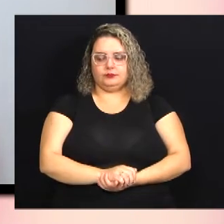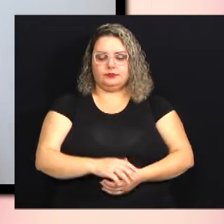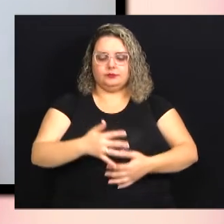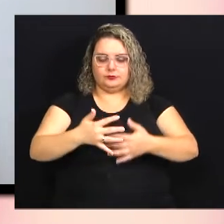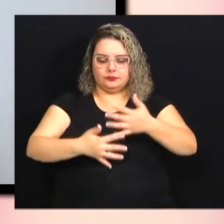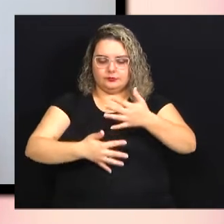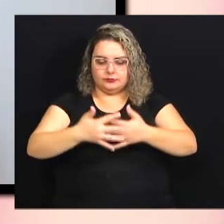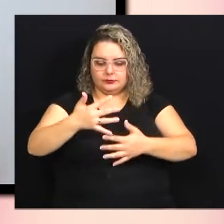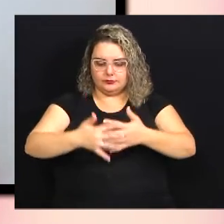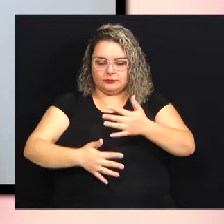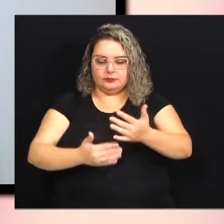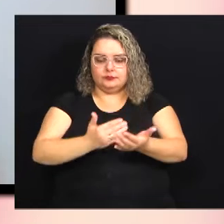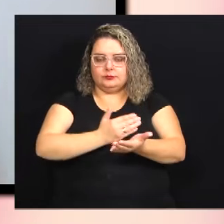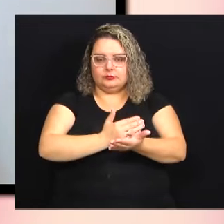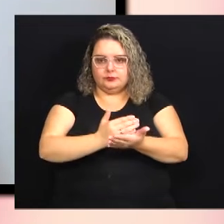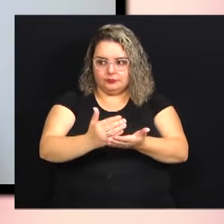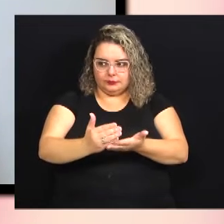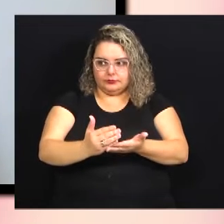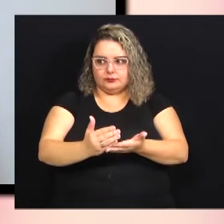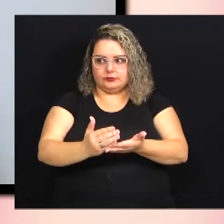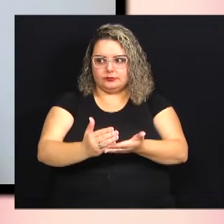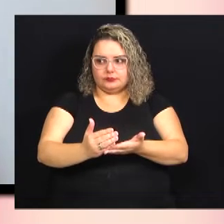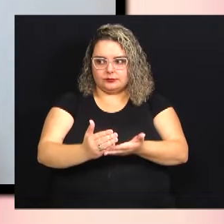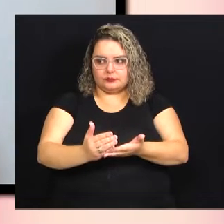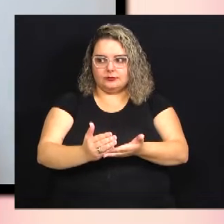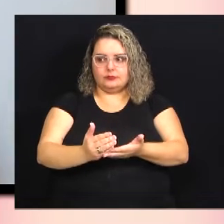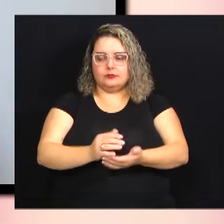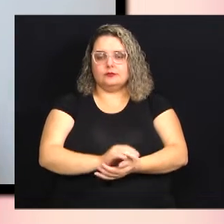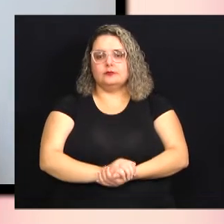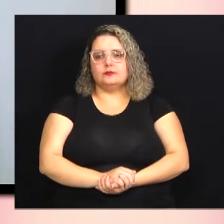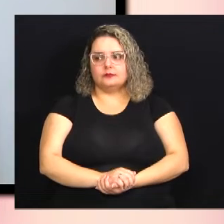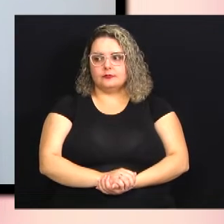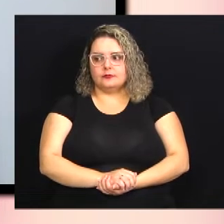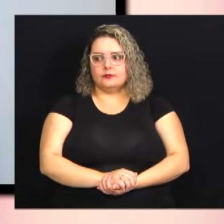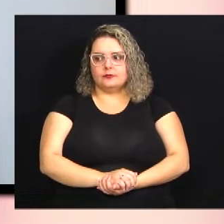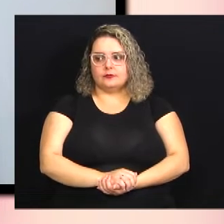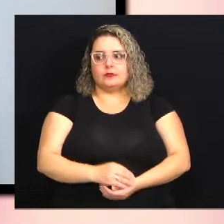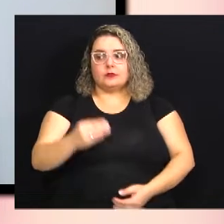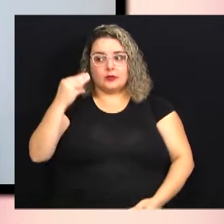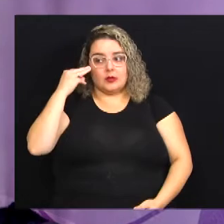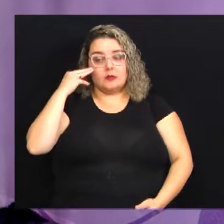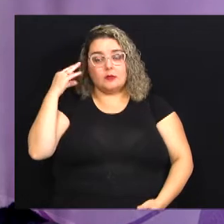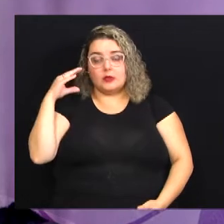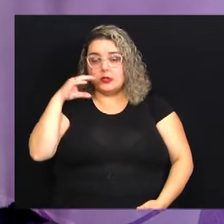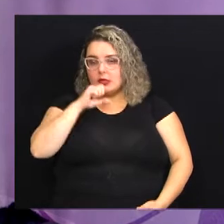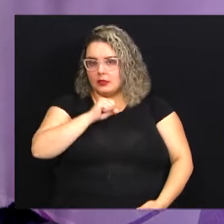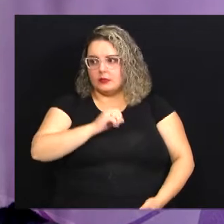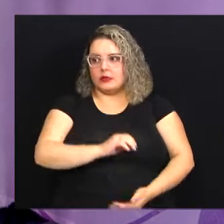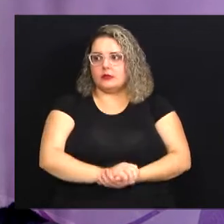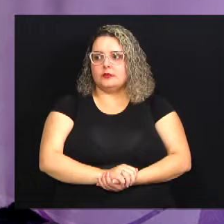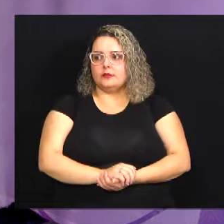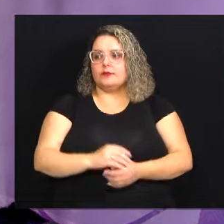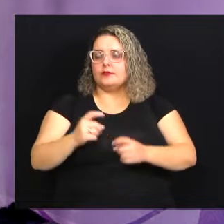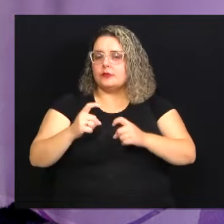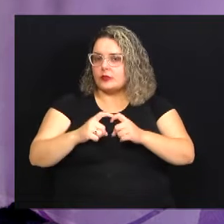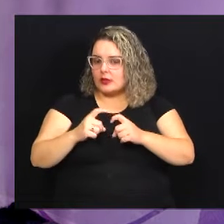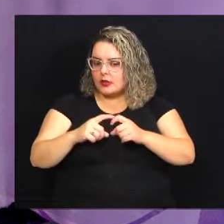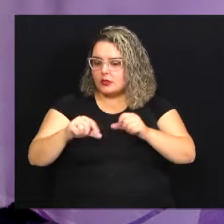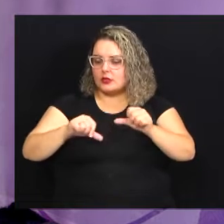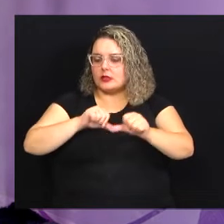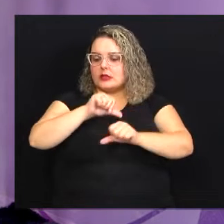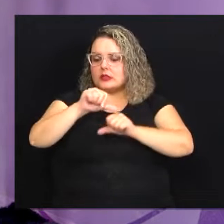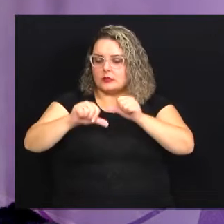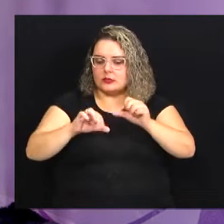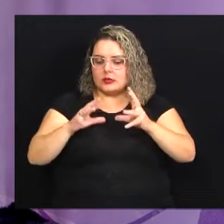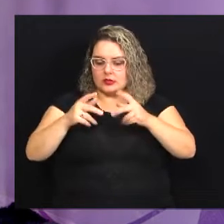comprometimento inicial muito preponderante da memória imediata. E doutora, essa mudança toda